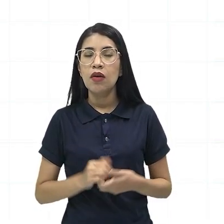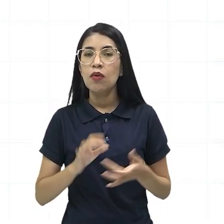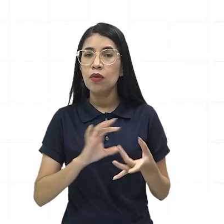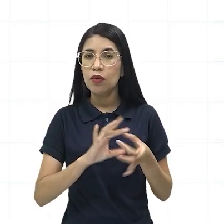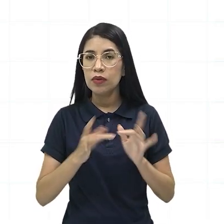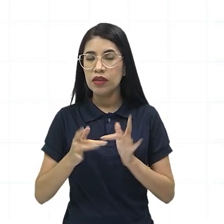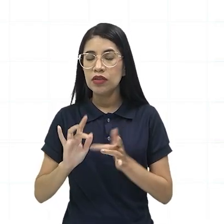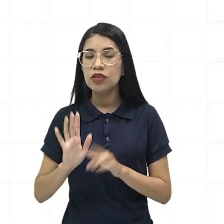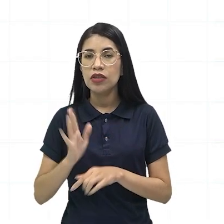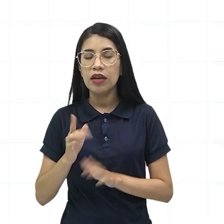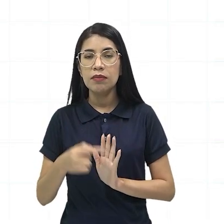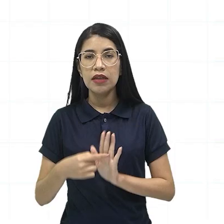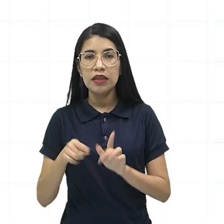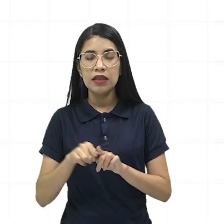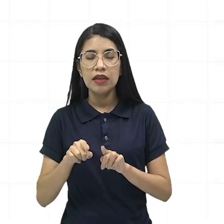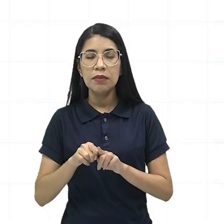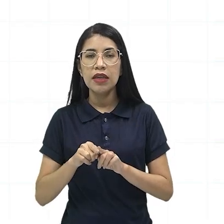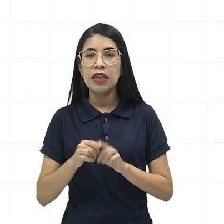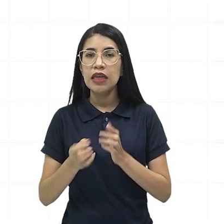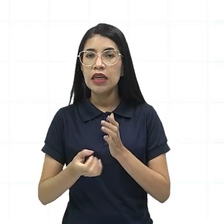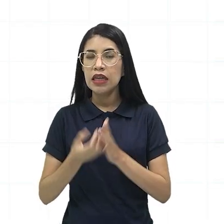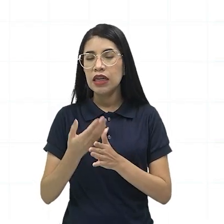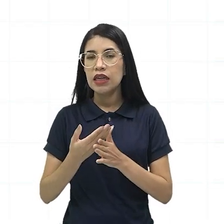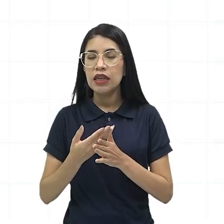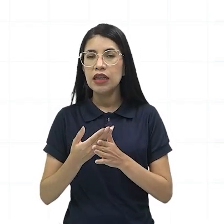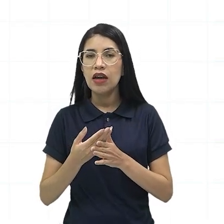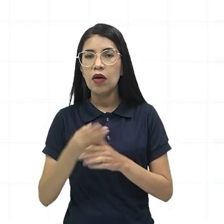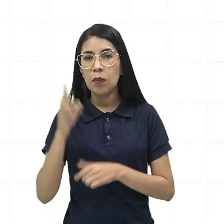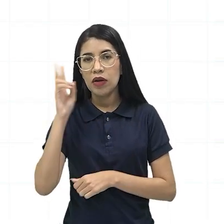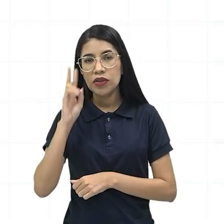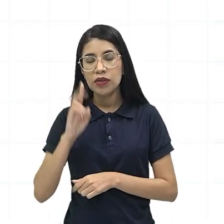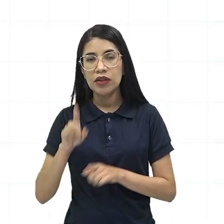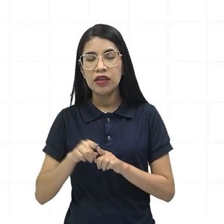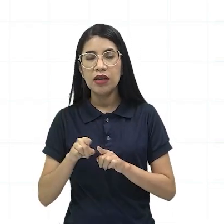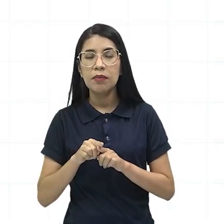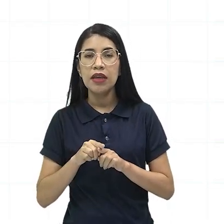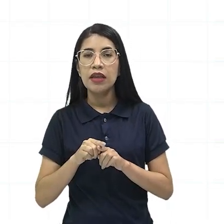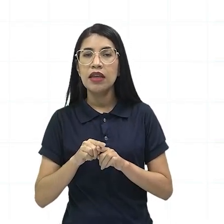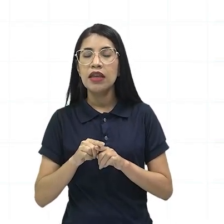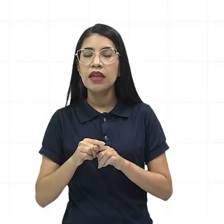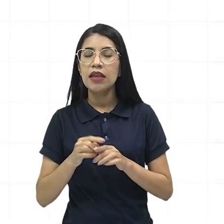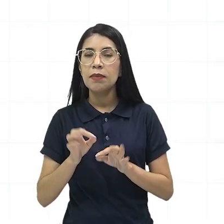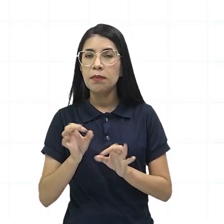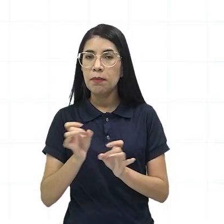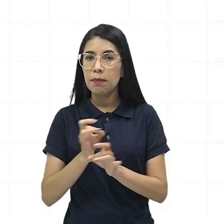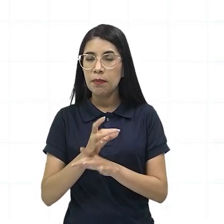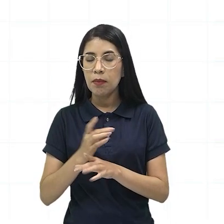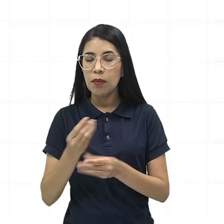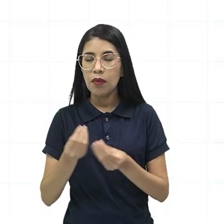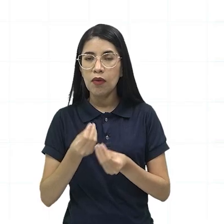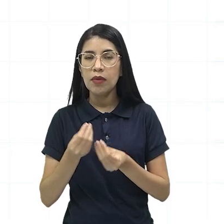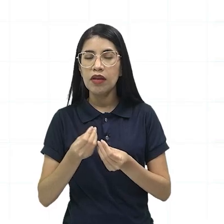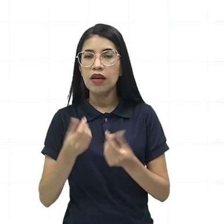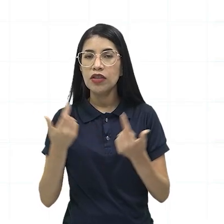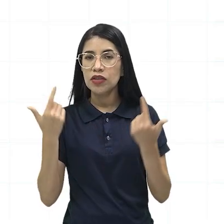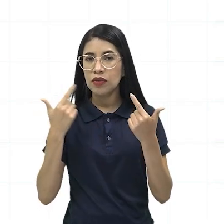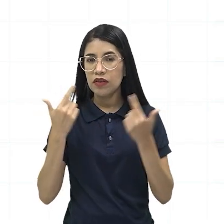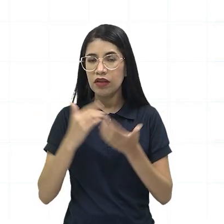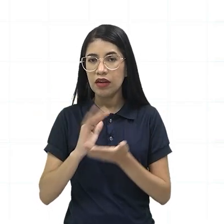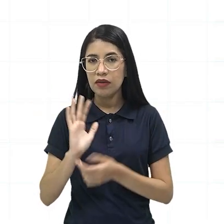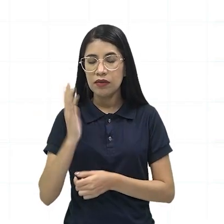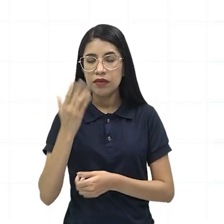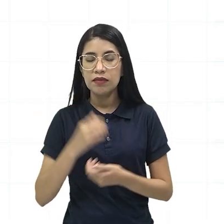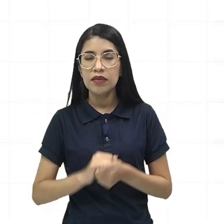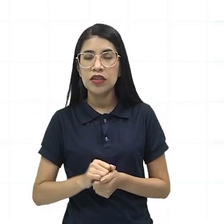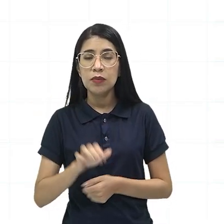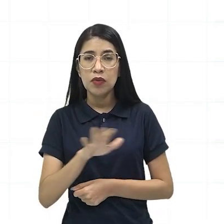Vai criar esse suspense e preparar o leitor para a aventura que está por vir. Então, você vai falar os elementos